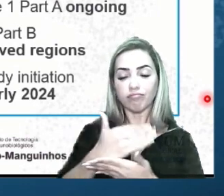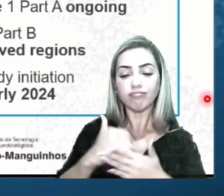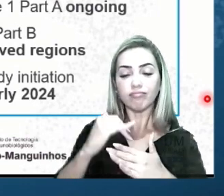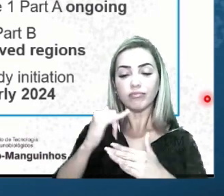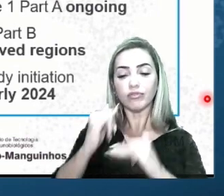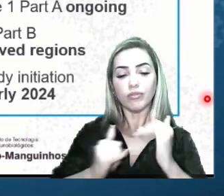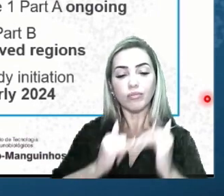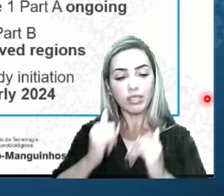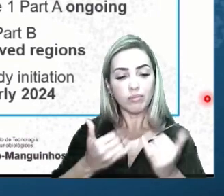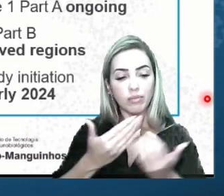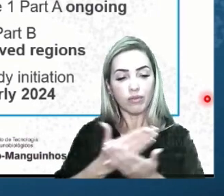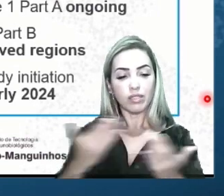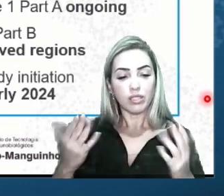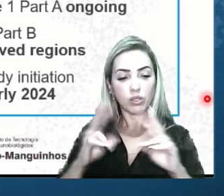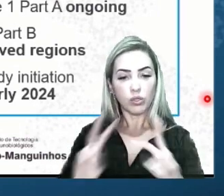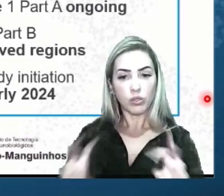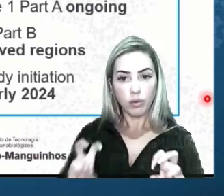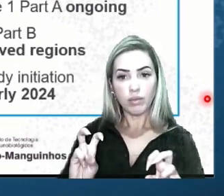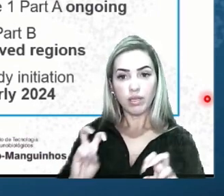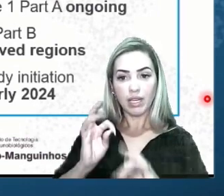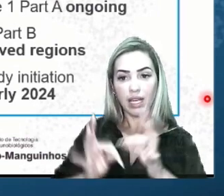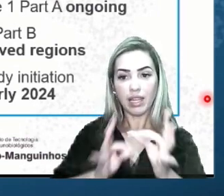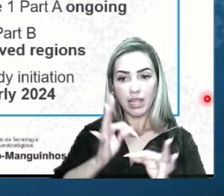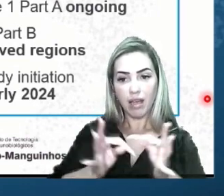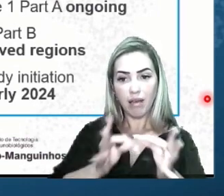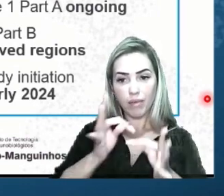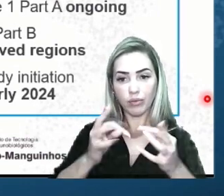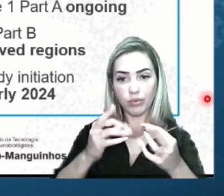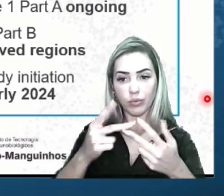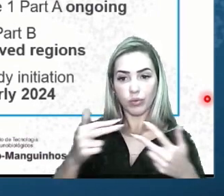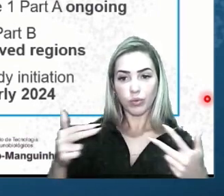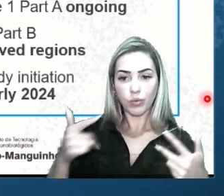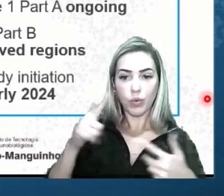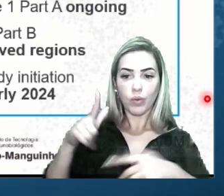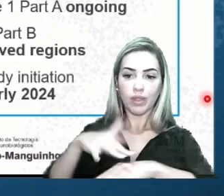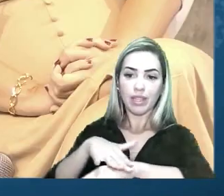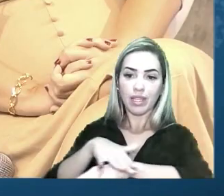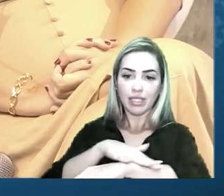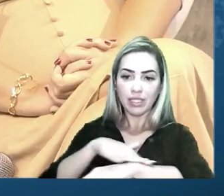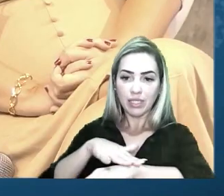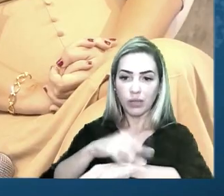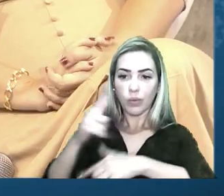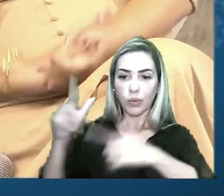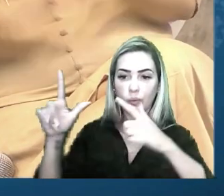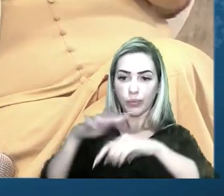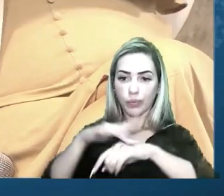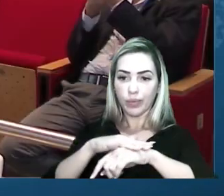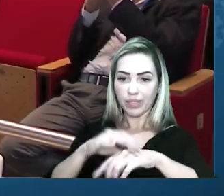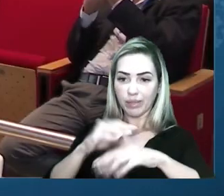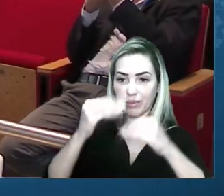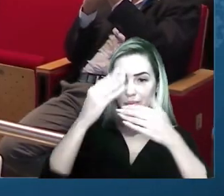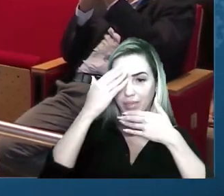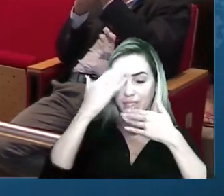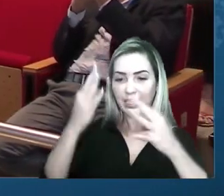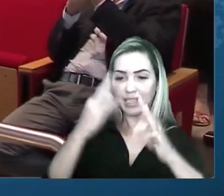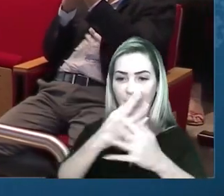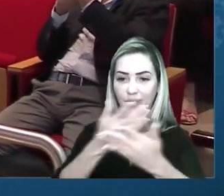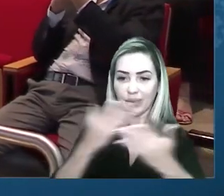informações para dar a vocês com relação a tratamentos de muitos outros tecidos e muitas outras enfermidades. Muito obrigado a todos pela